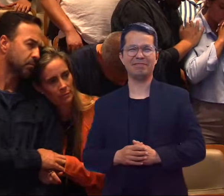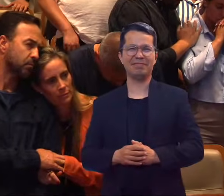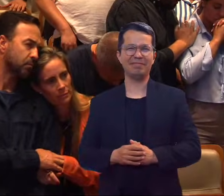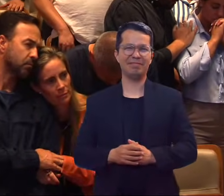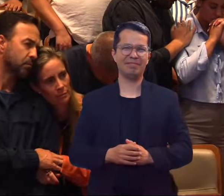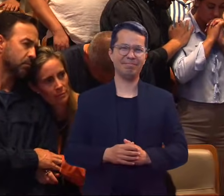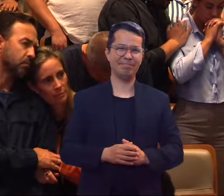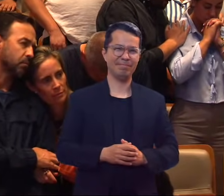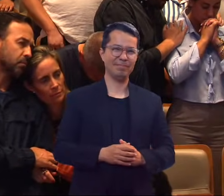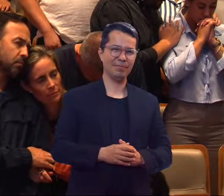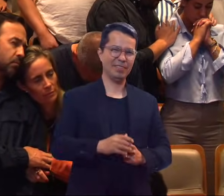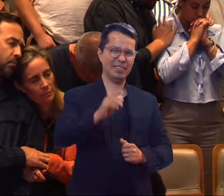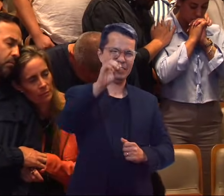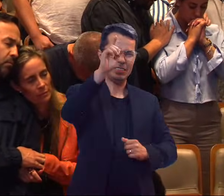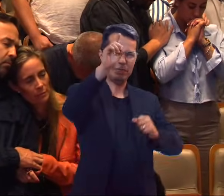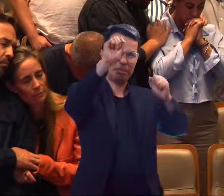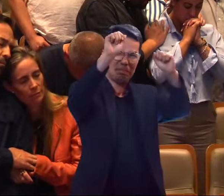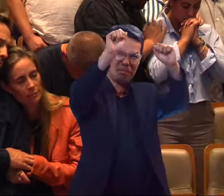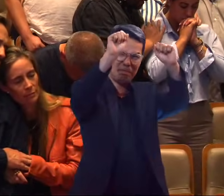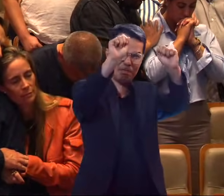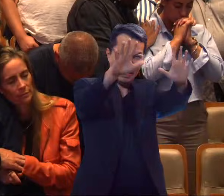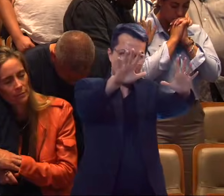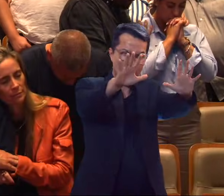Visita o teu povo agora, Senhor.